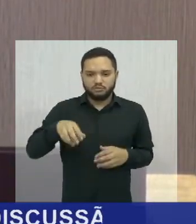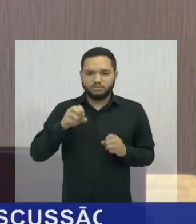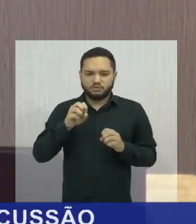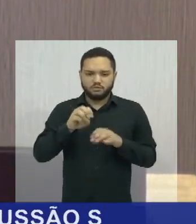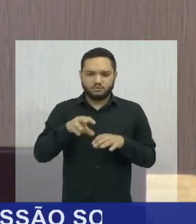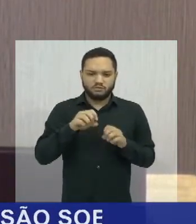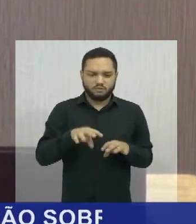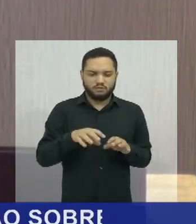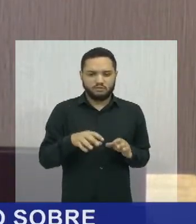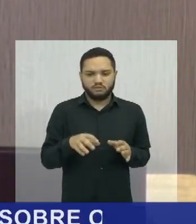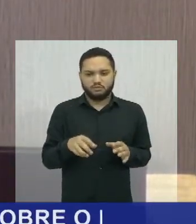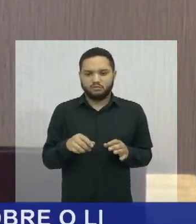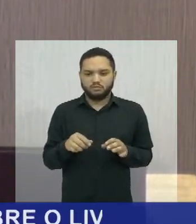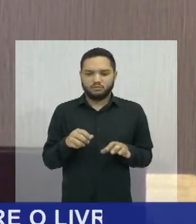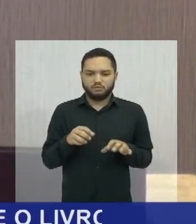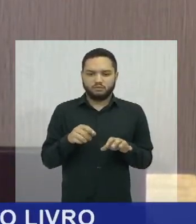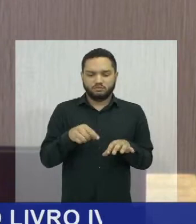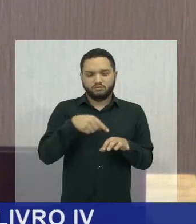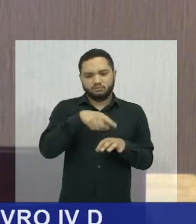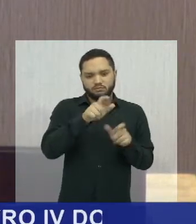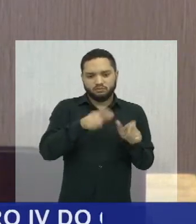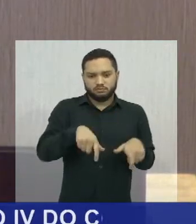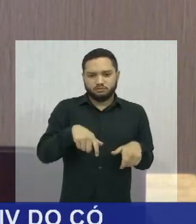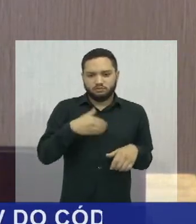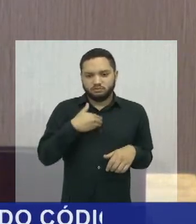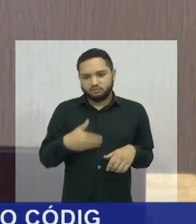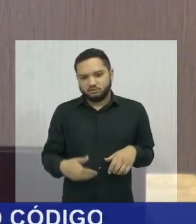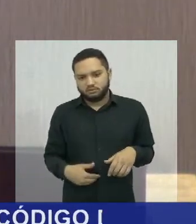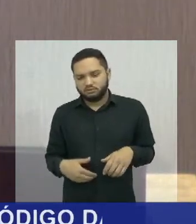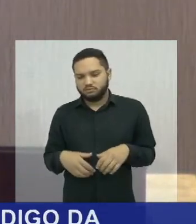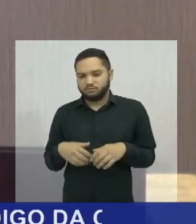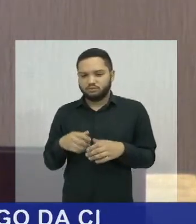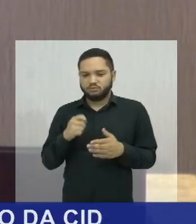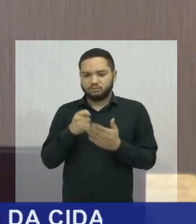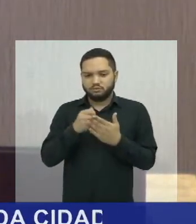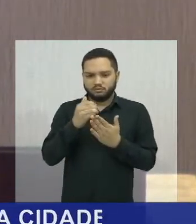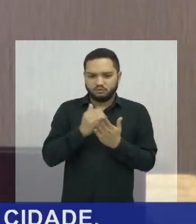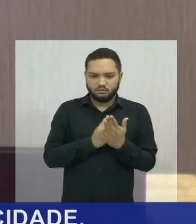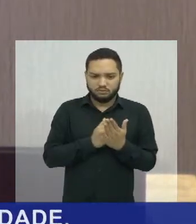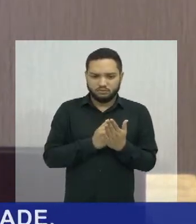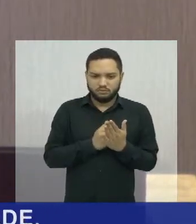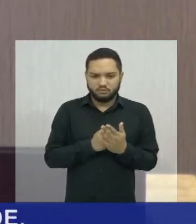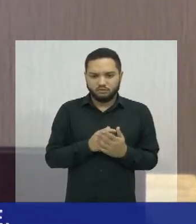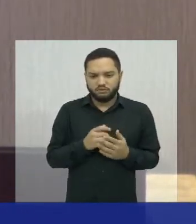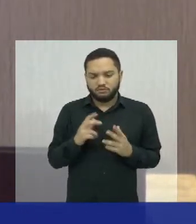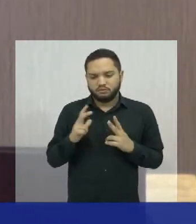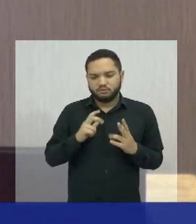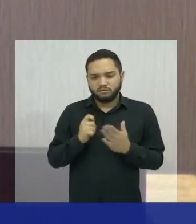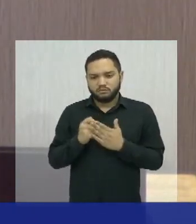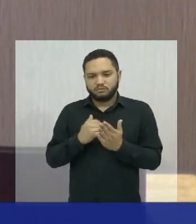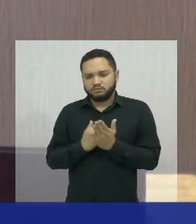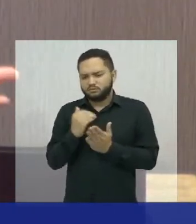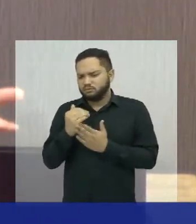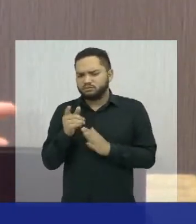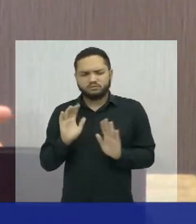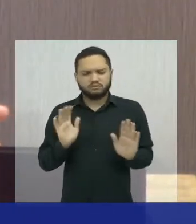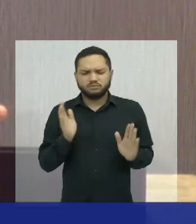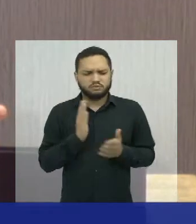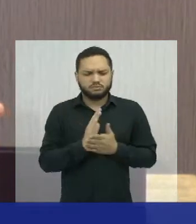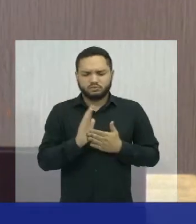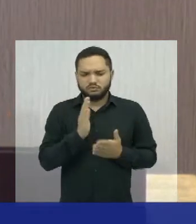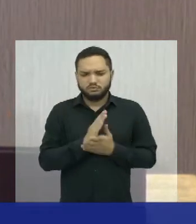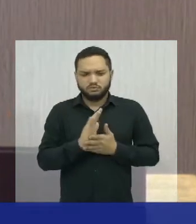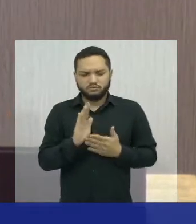educação dizer, você vai para tal lugar, se for público, você paga menos. Se você for particular, você vai pagar mais. Não